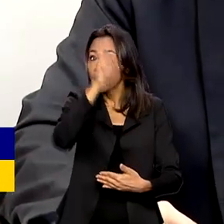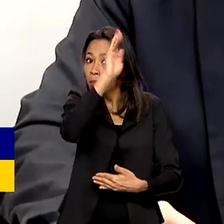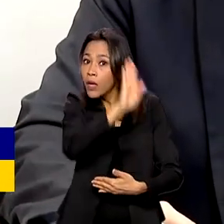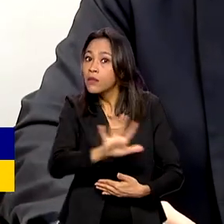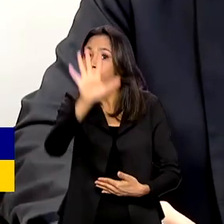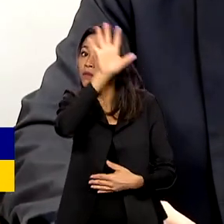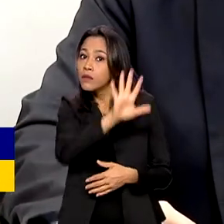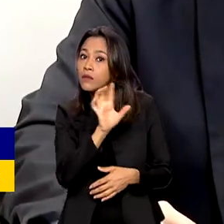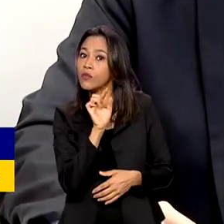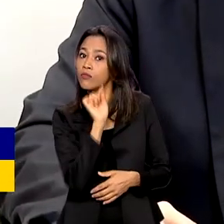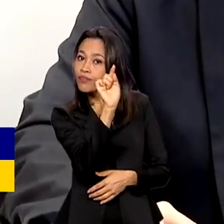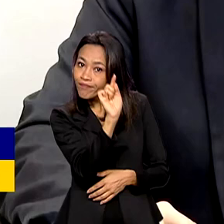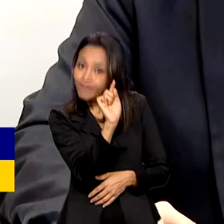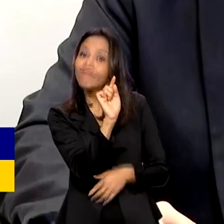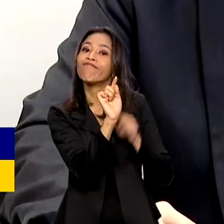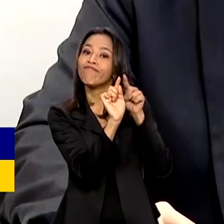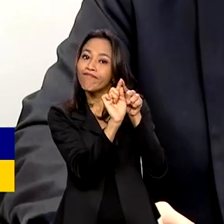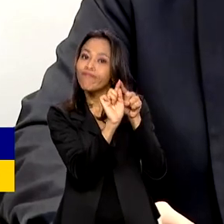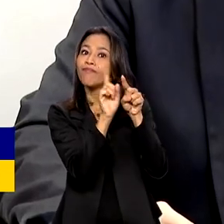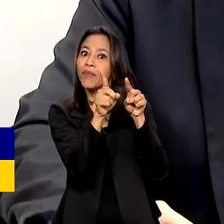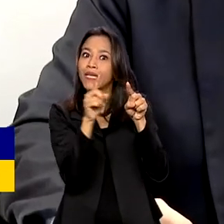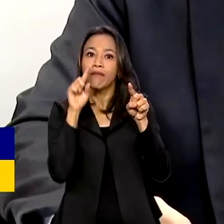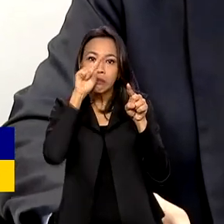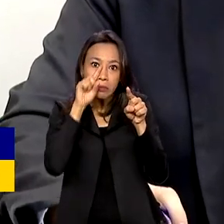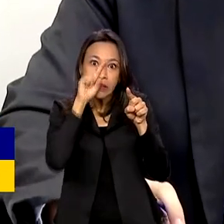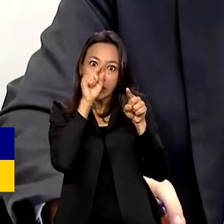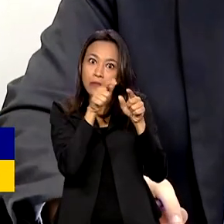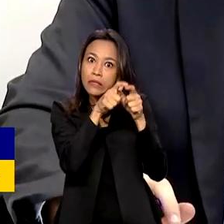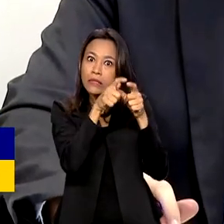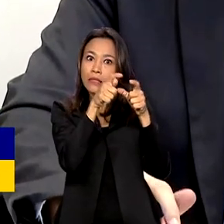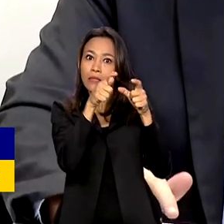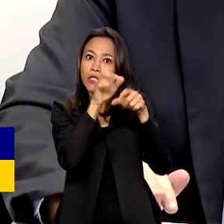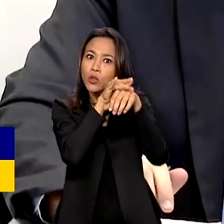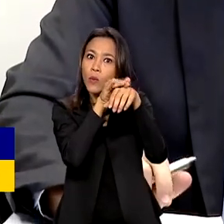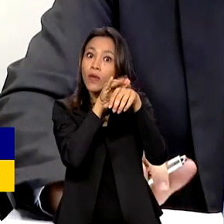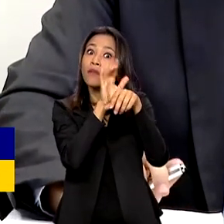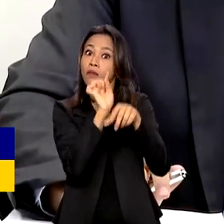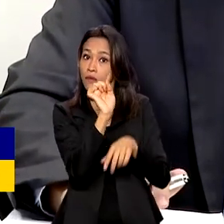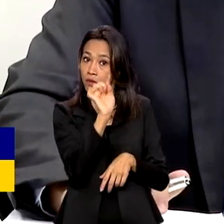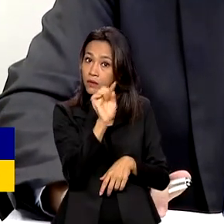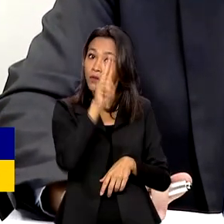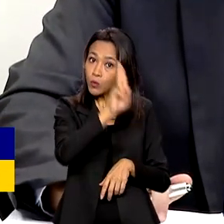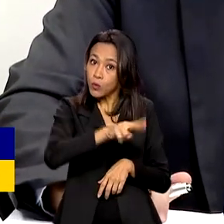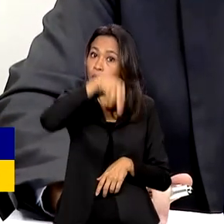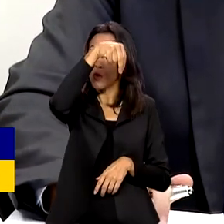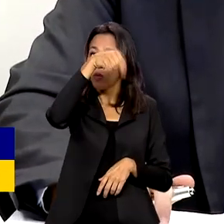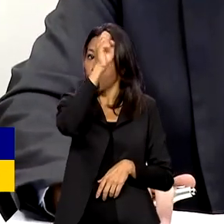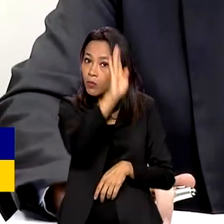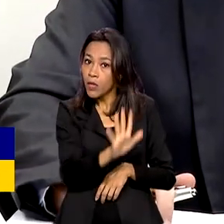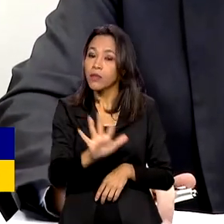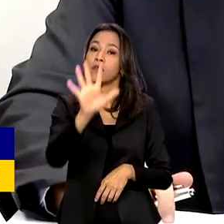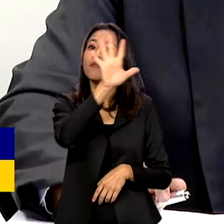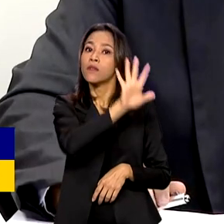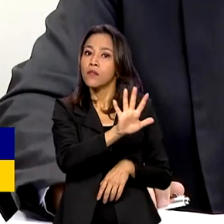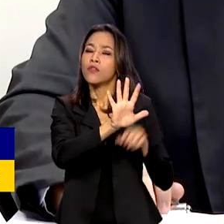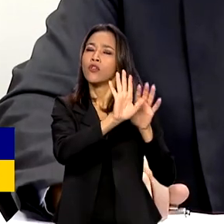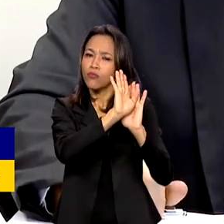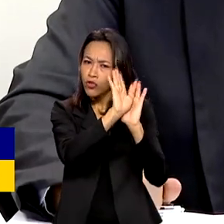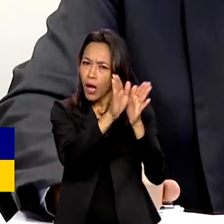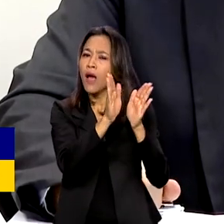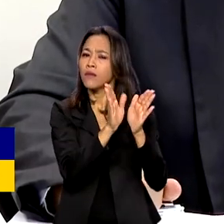por conta de uma avaliação de maior risco de doenças preveníveis por vacina, então já